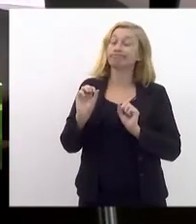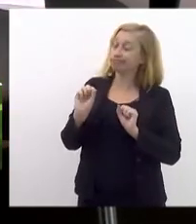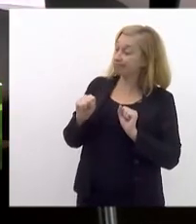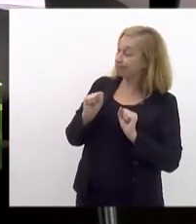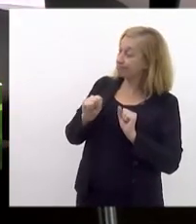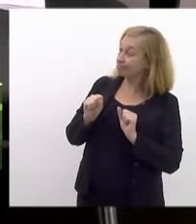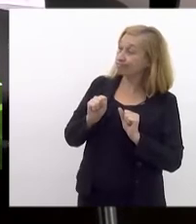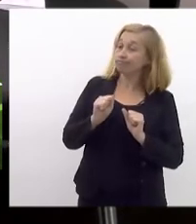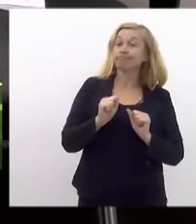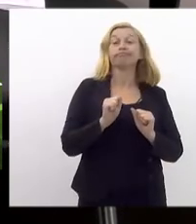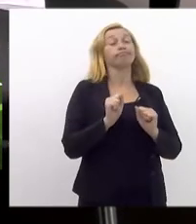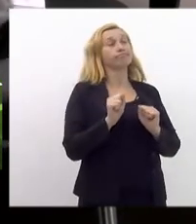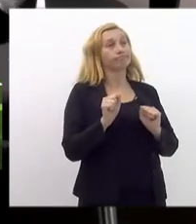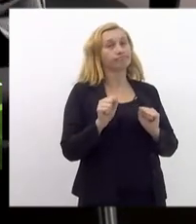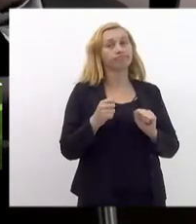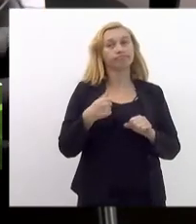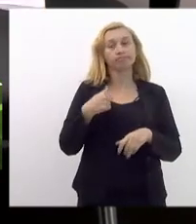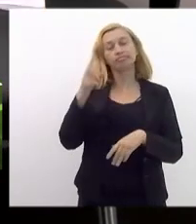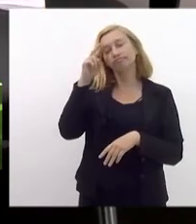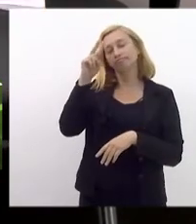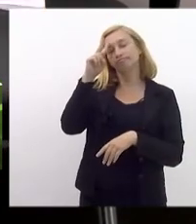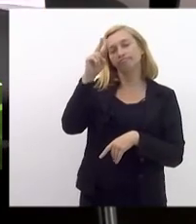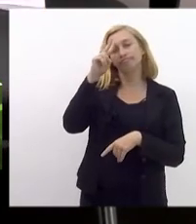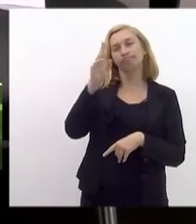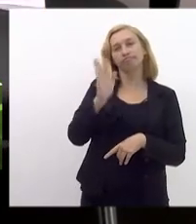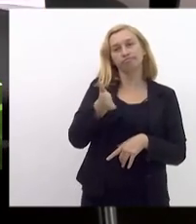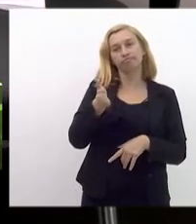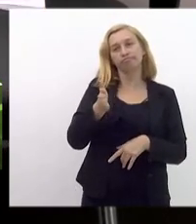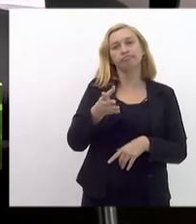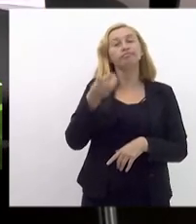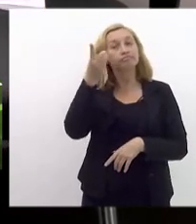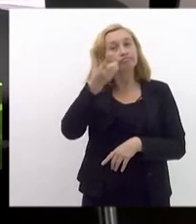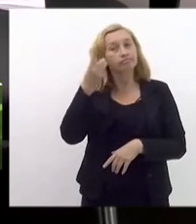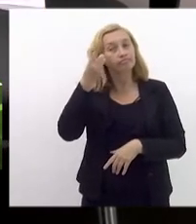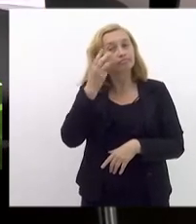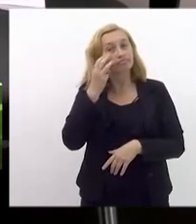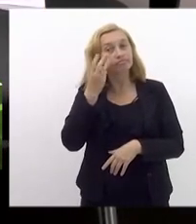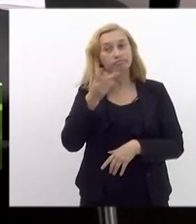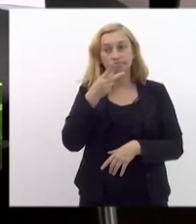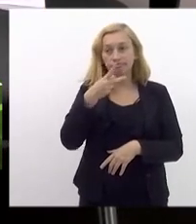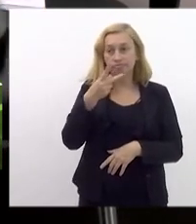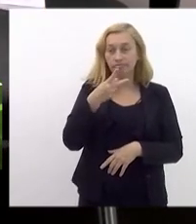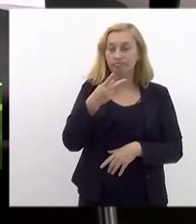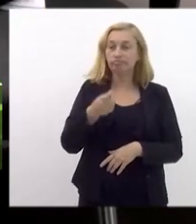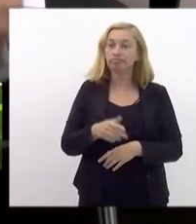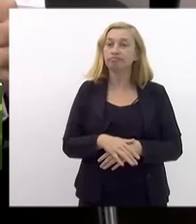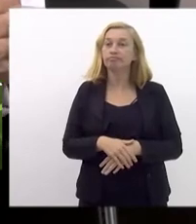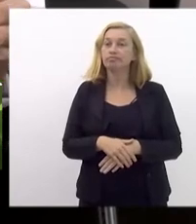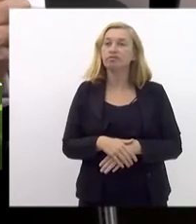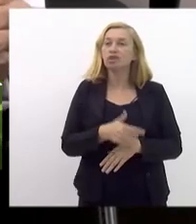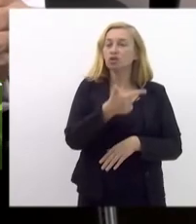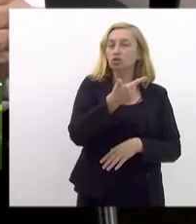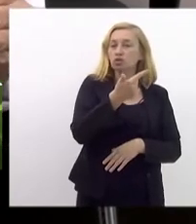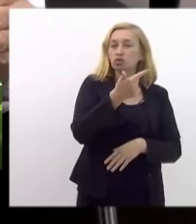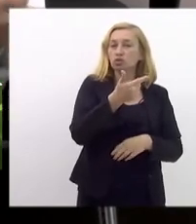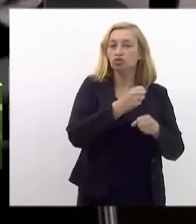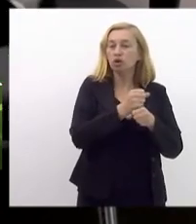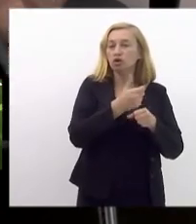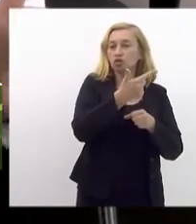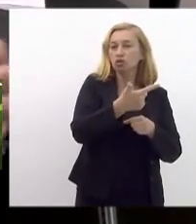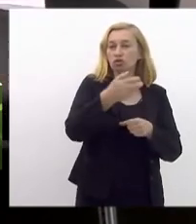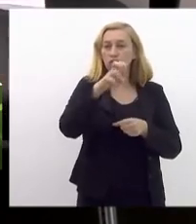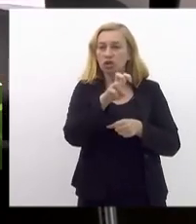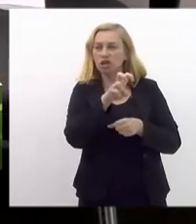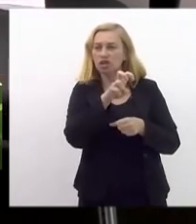Então, eu me recordo, já que o deputado Valdec citou as oscilações, que em 2015,